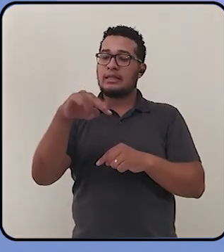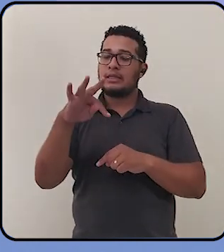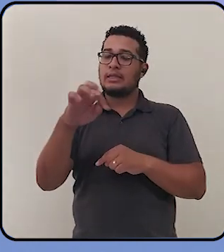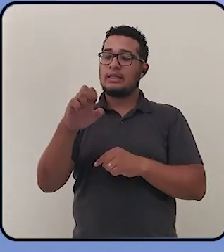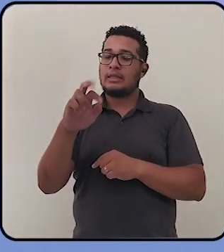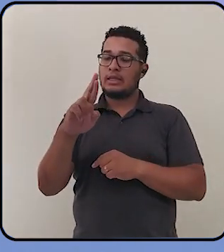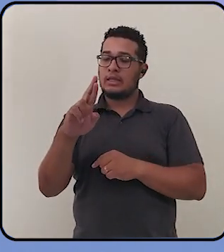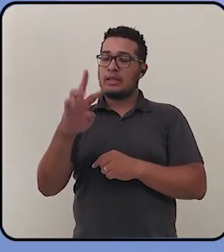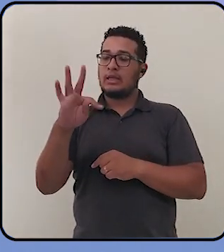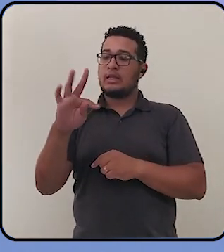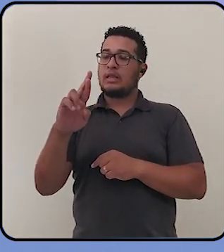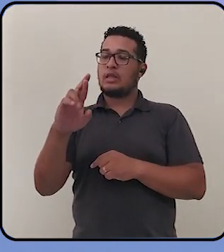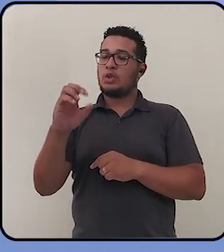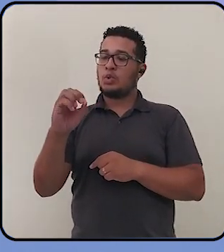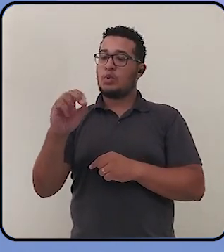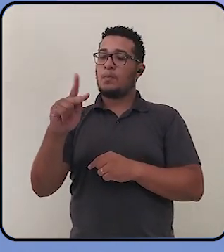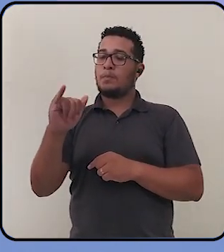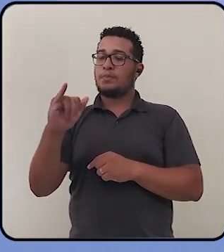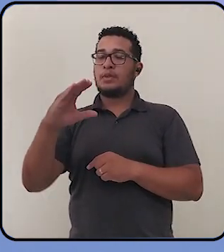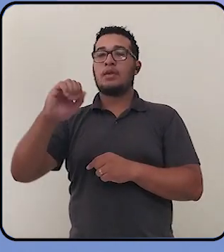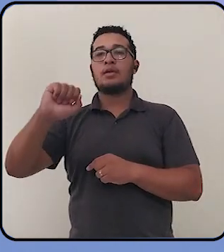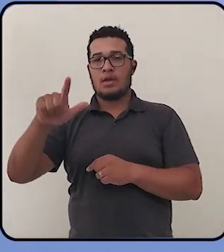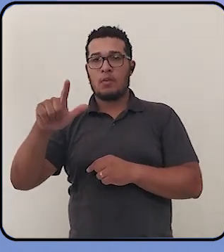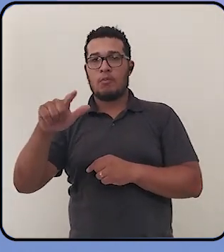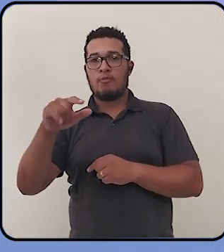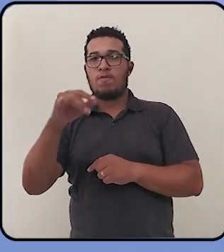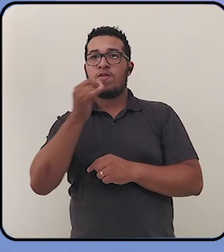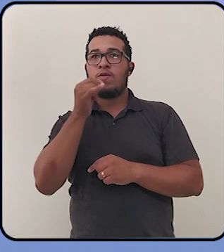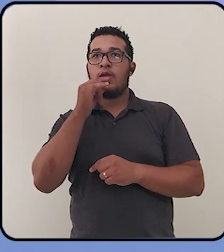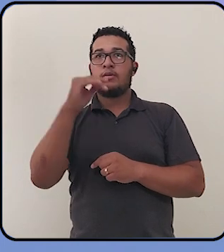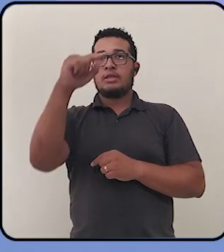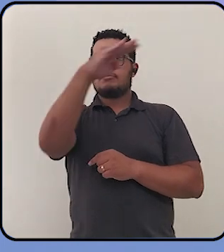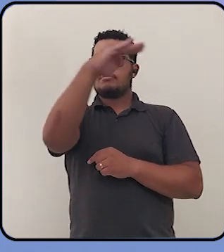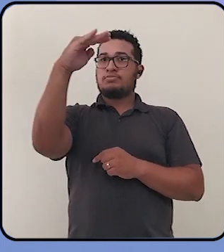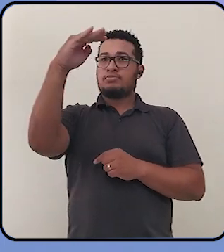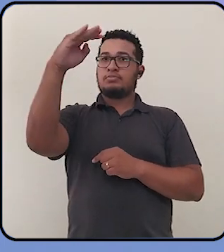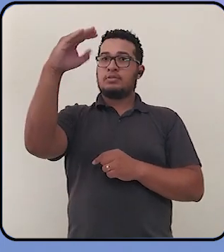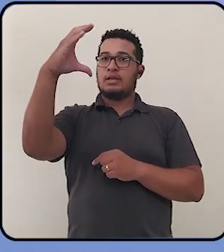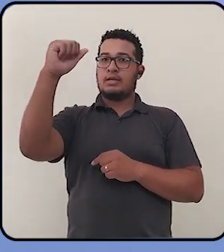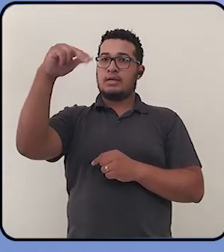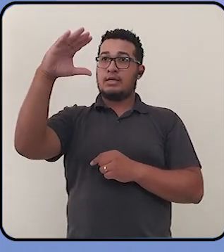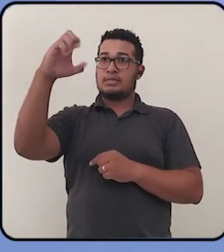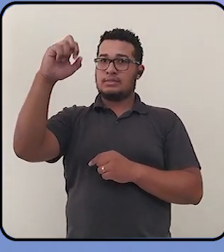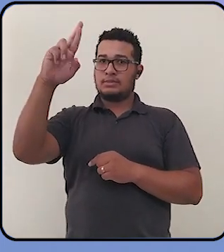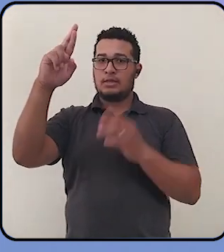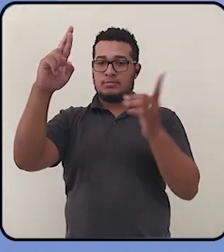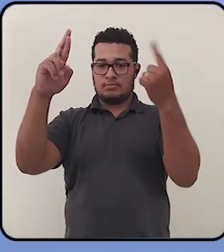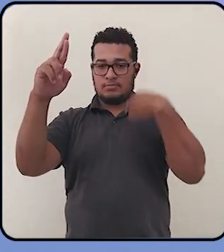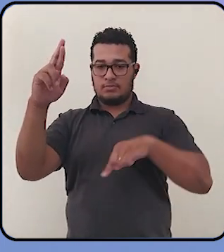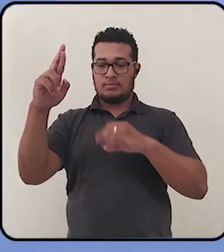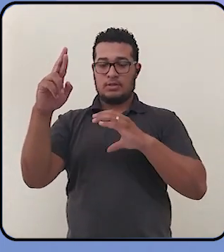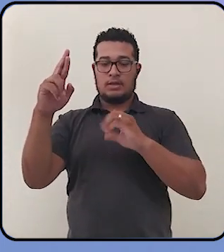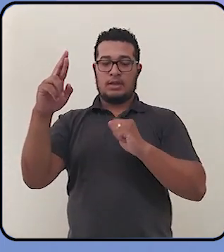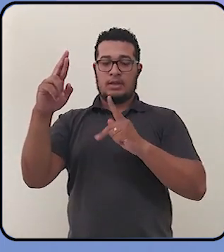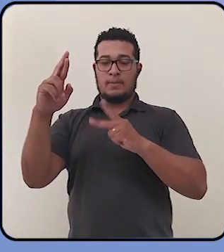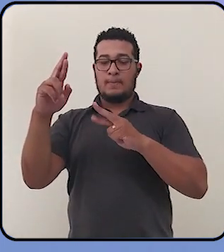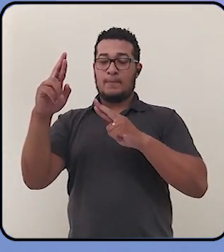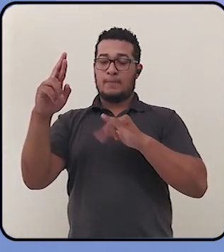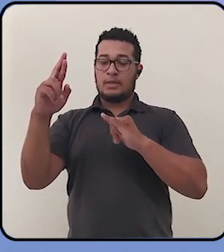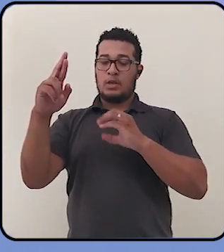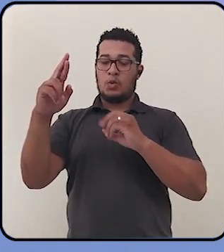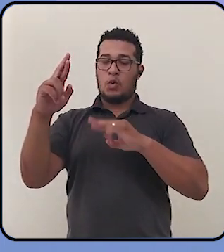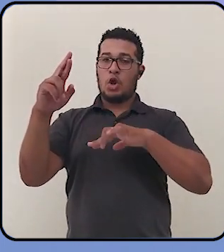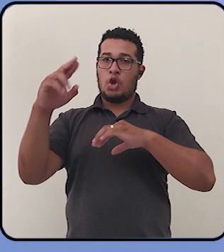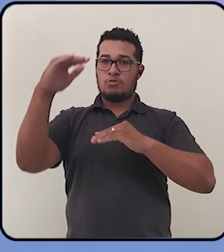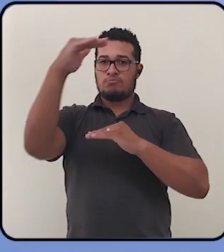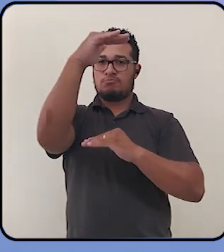ou tropical, entre os trópicos, Trópico de Câncer em cima e o Trópico de Capricórnio embaixo. Essa região ali